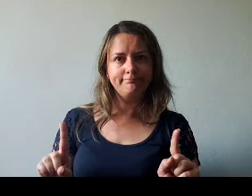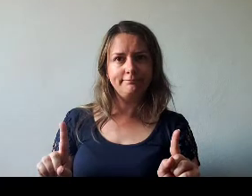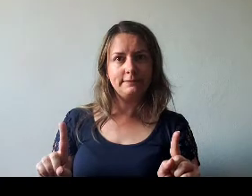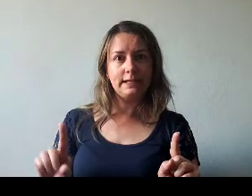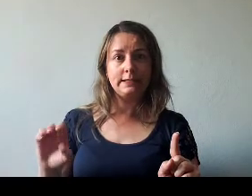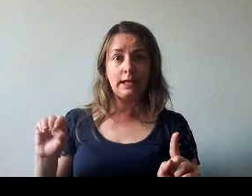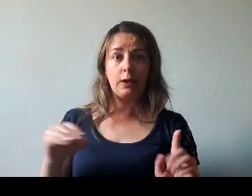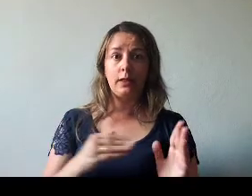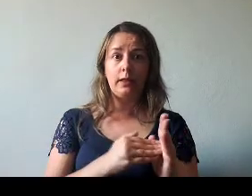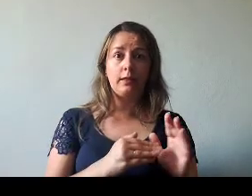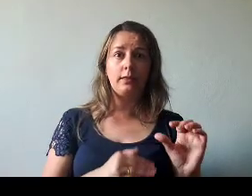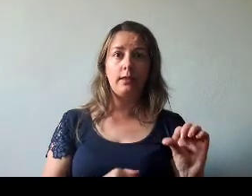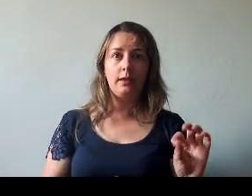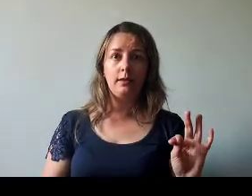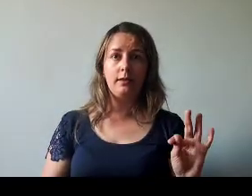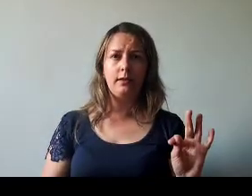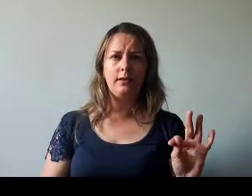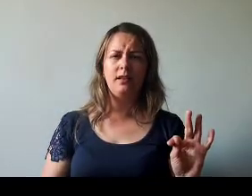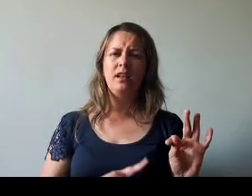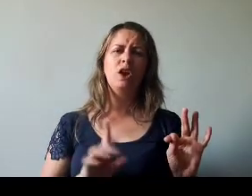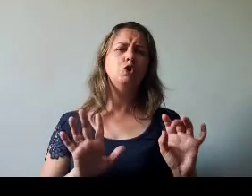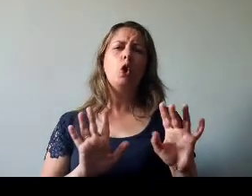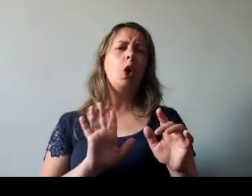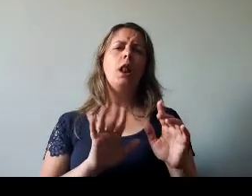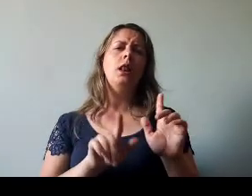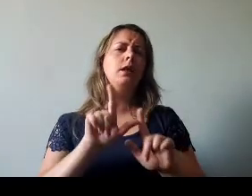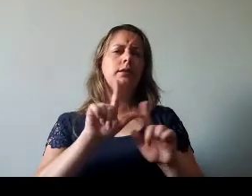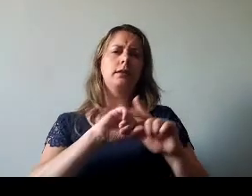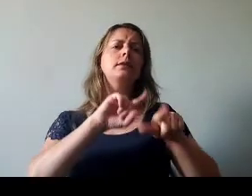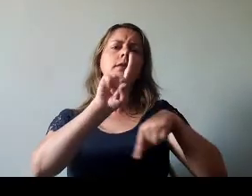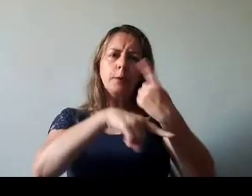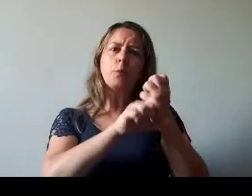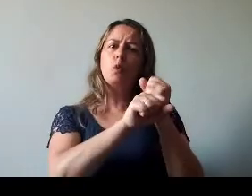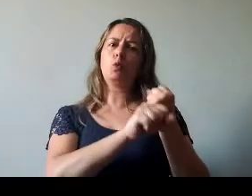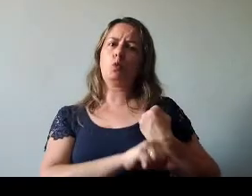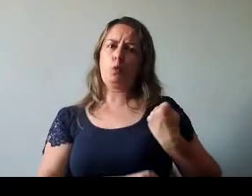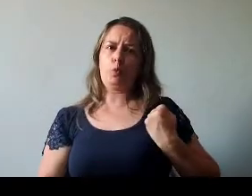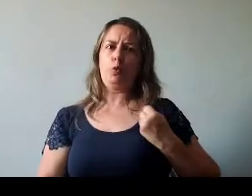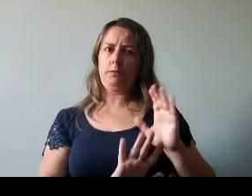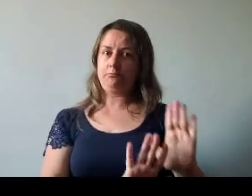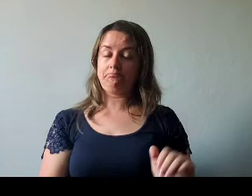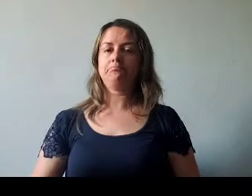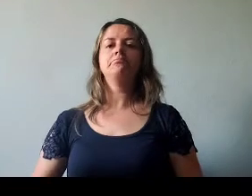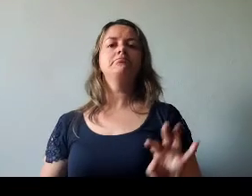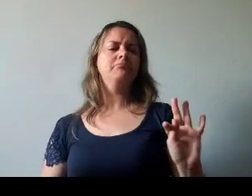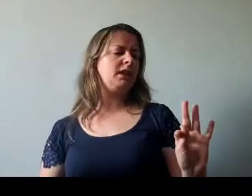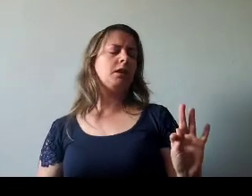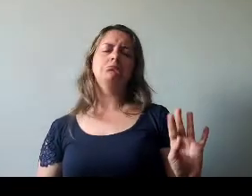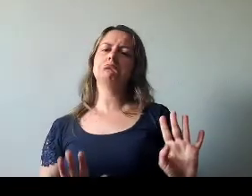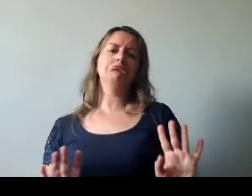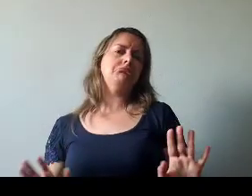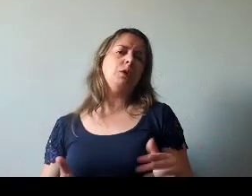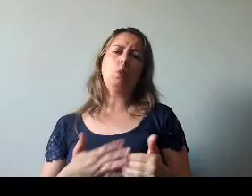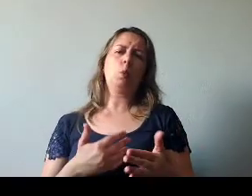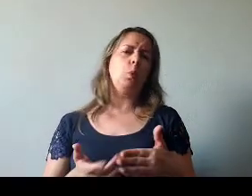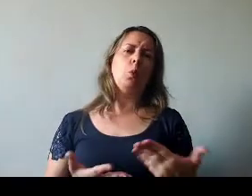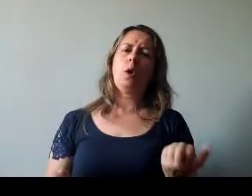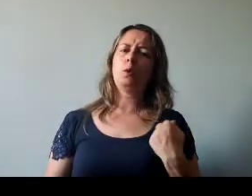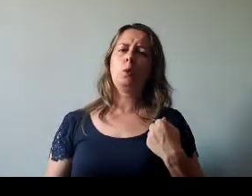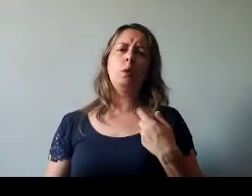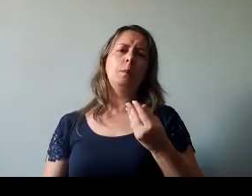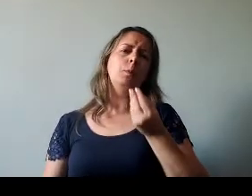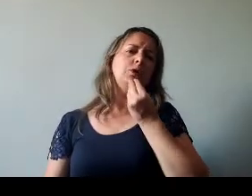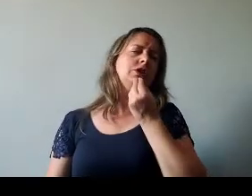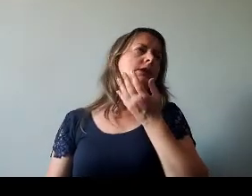vou trabalhar com letras, depois eu vou trabalhar com números, tá? Então, aqui é um t genérico, né? Poderia ser 6, qualquer